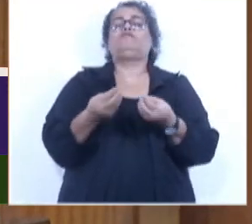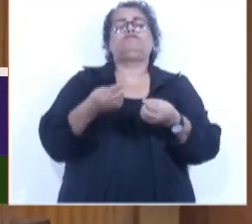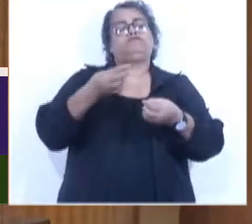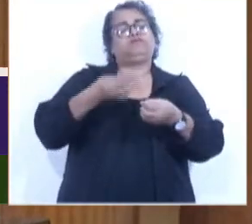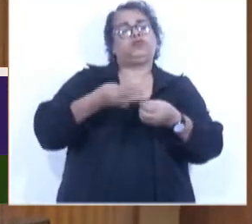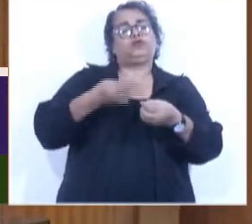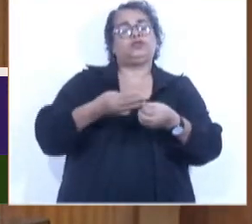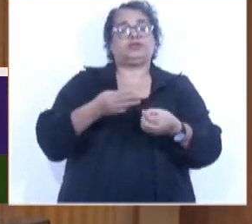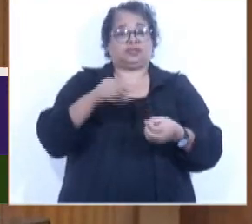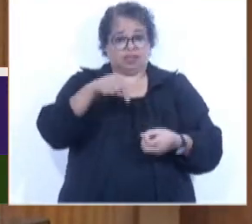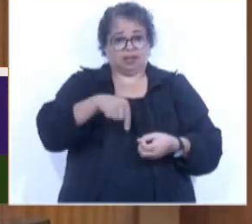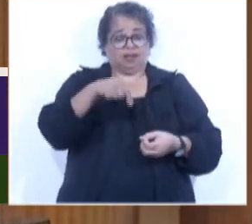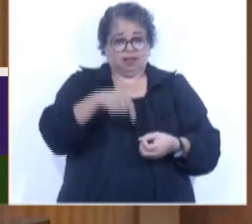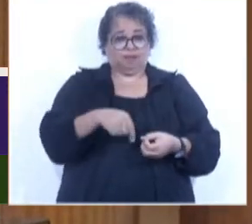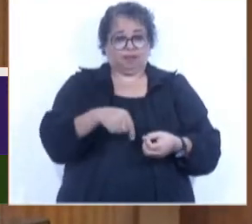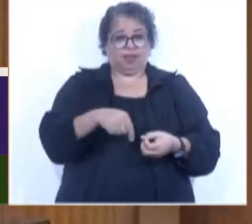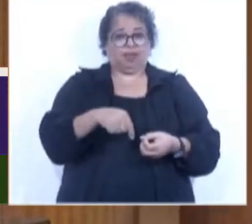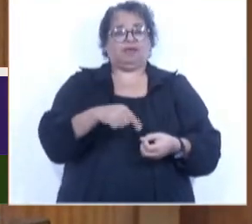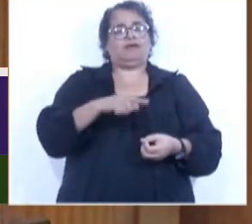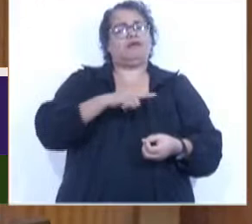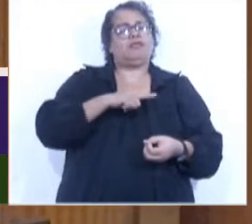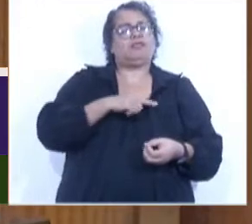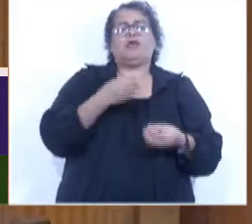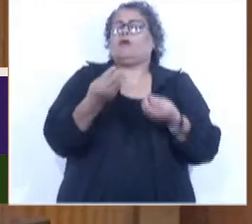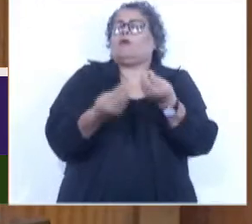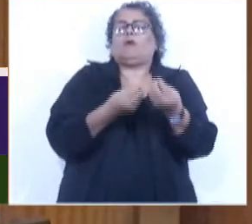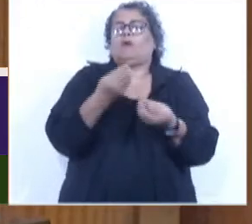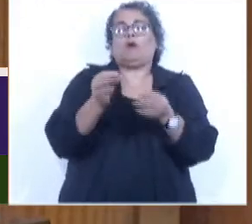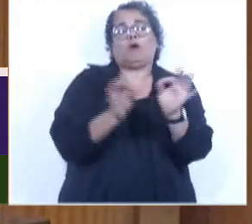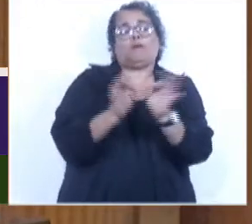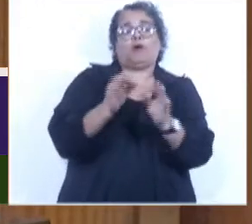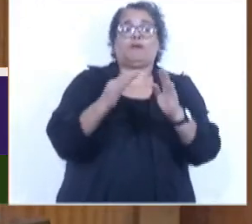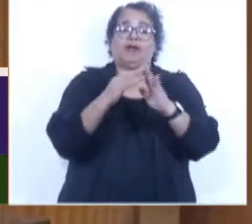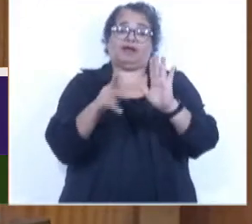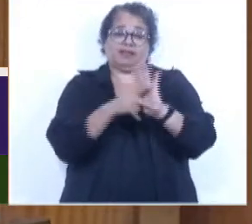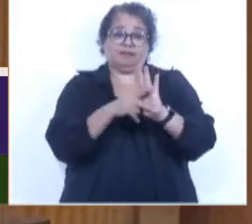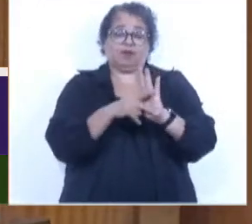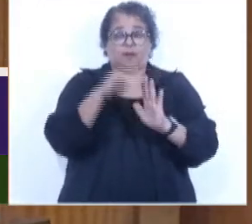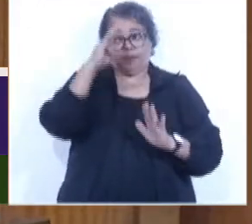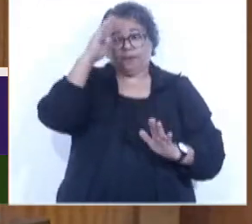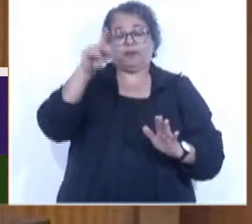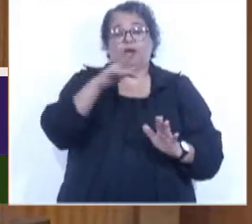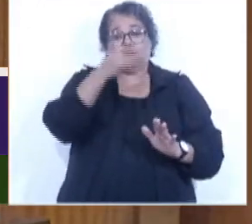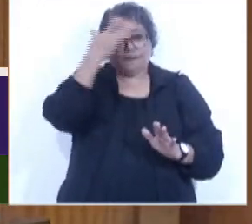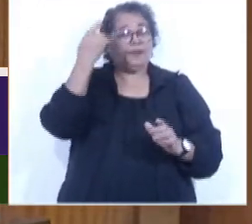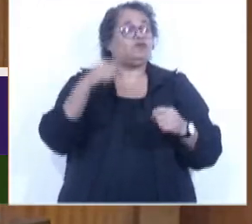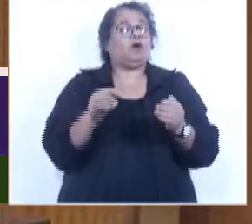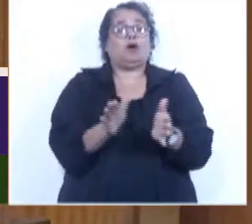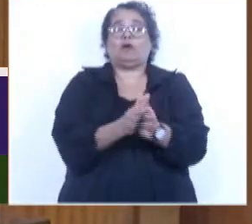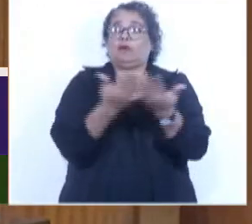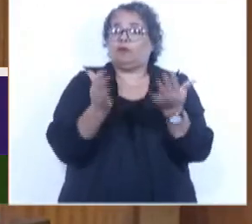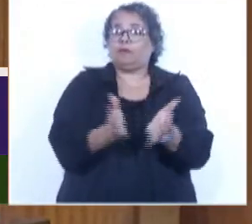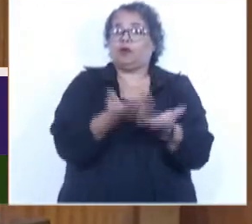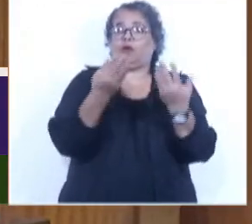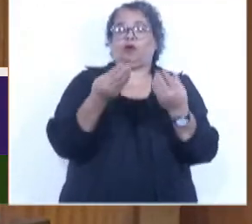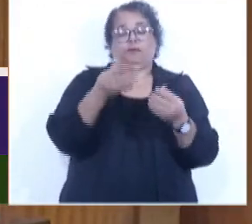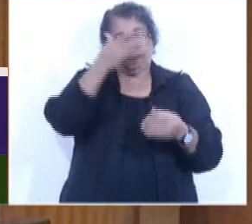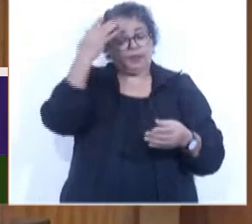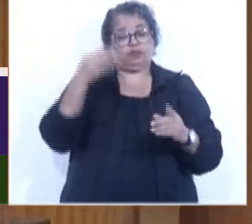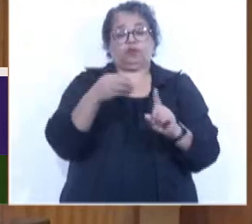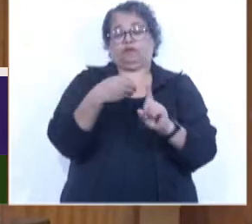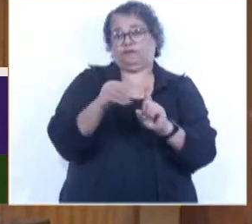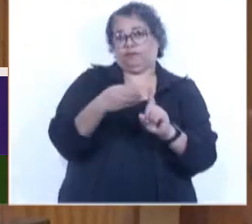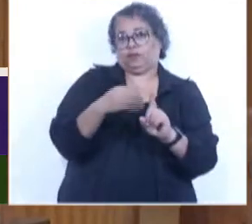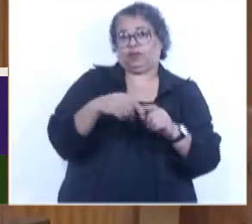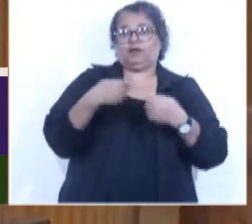possui ou adere para garantia de moradia principalmente para as pessoas que mais necessitam A exemplo daquelas que estão hoje